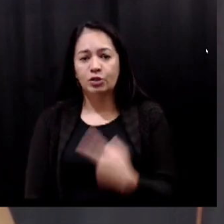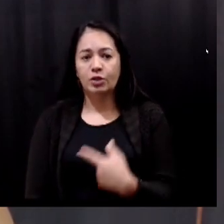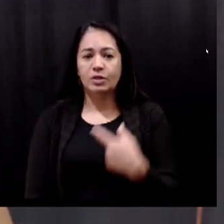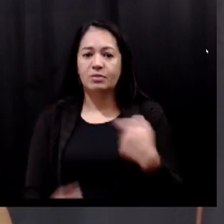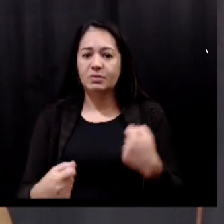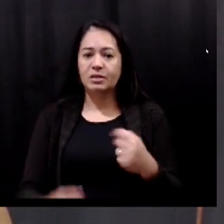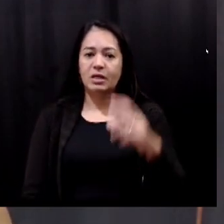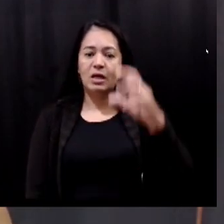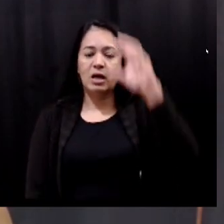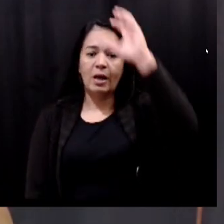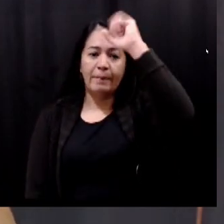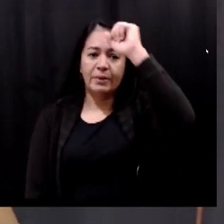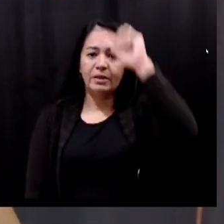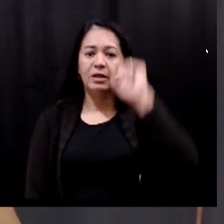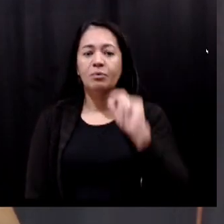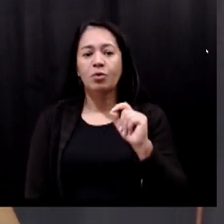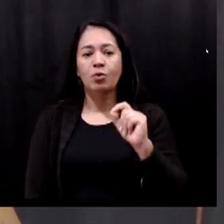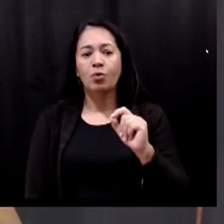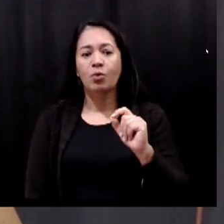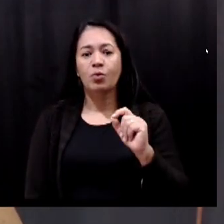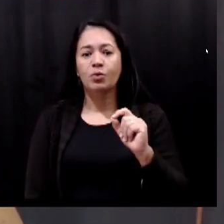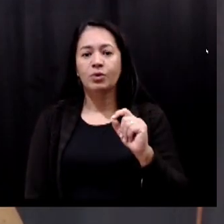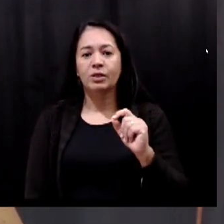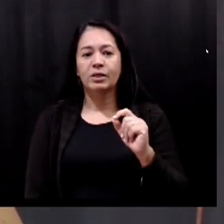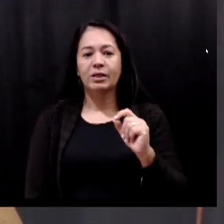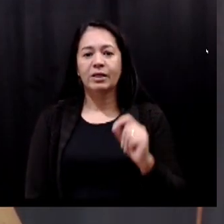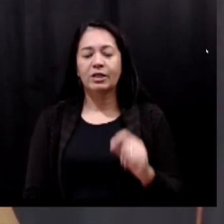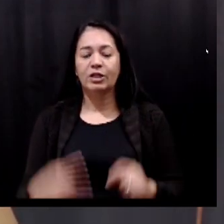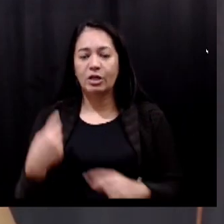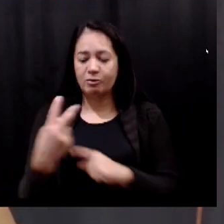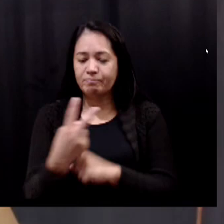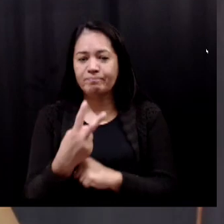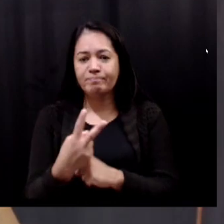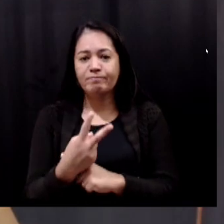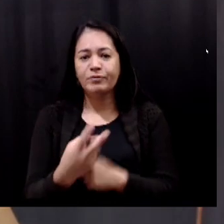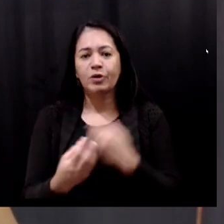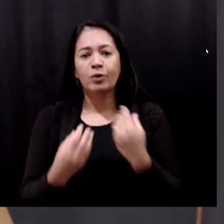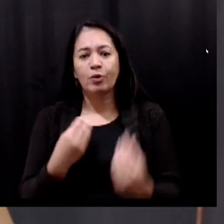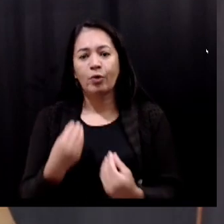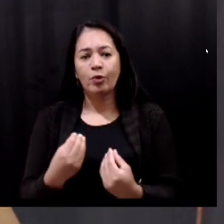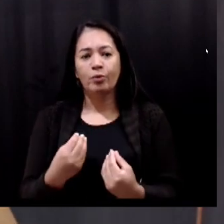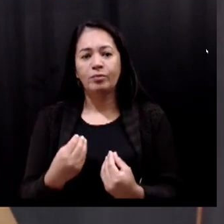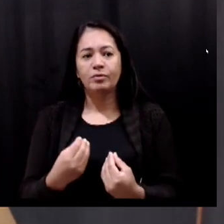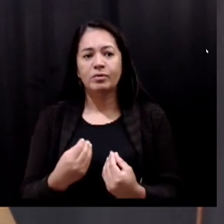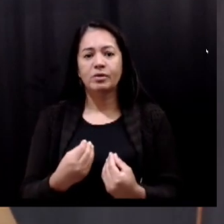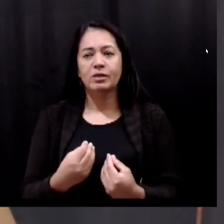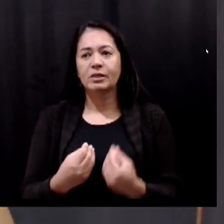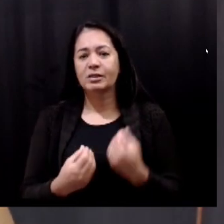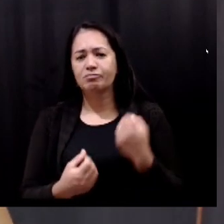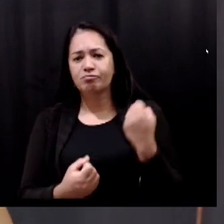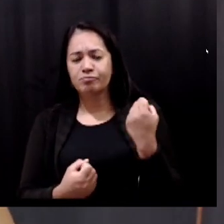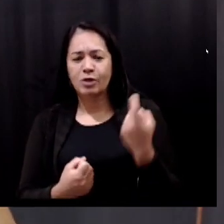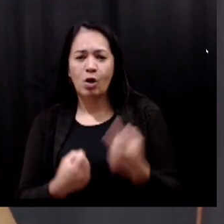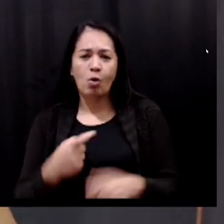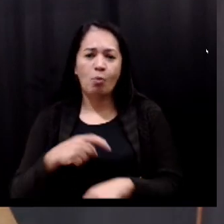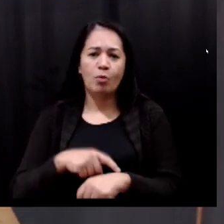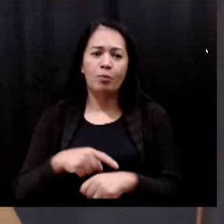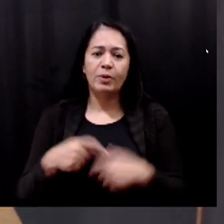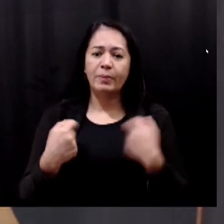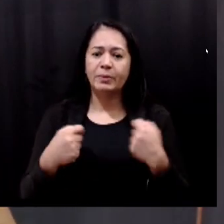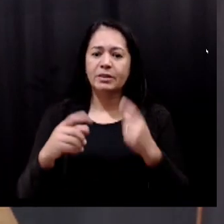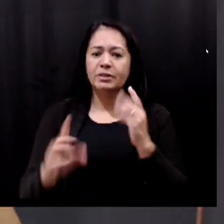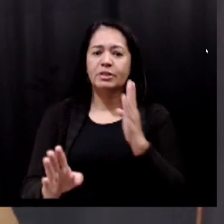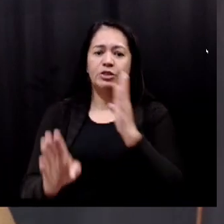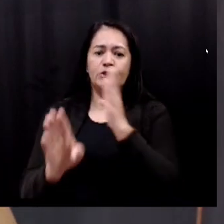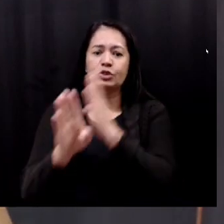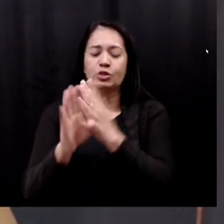pais. Como que é isso? É, a gente, em algum nível, a gente precisa descobrir esse lugar dentro de nós,